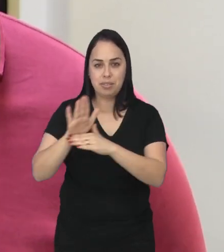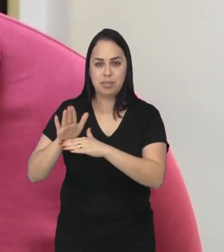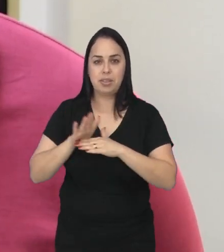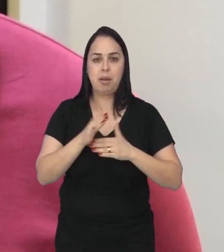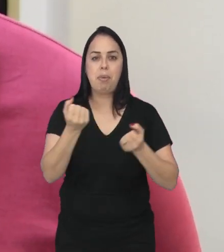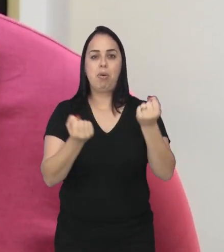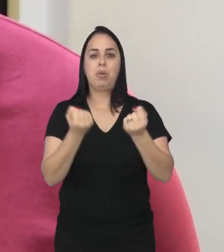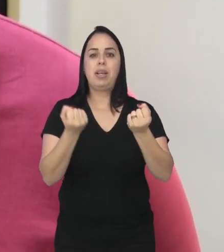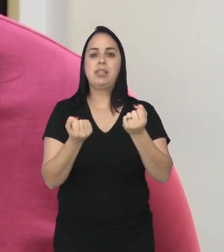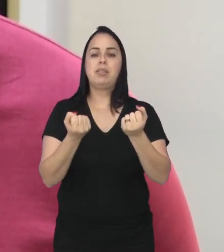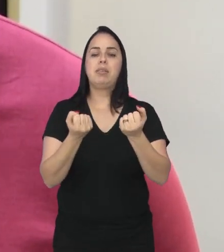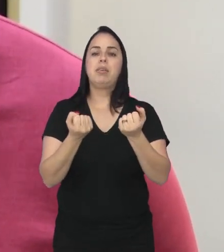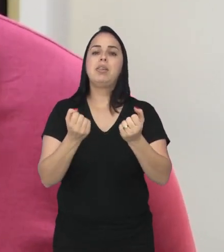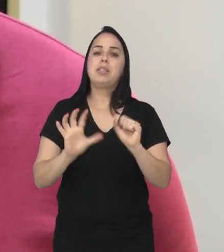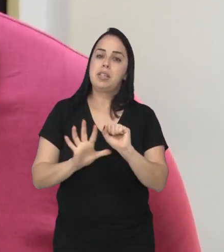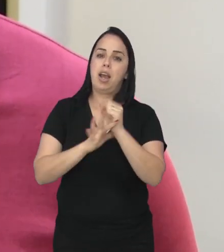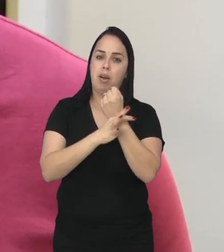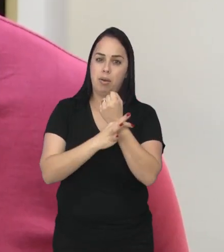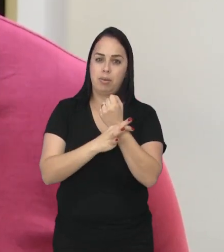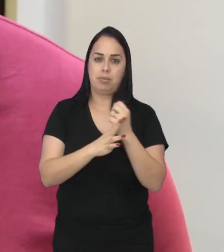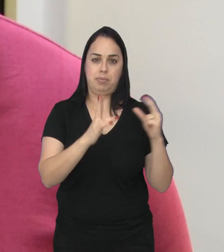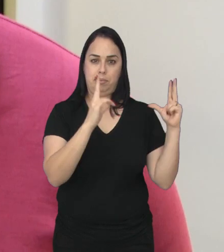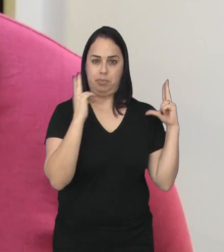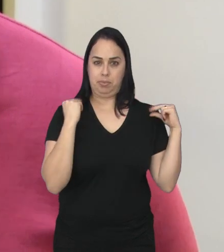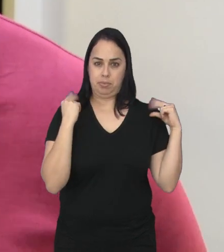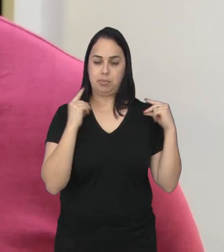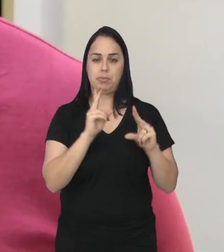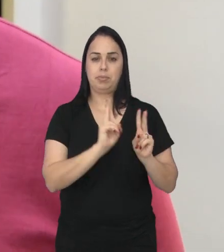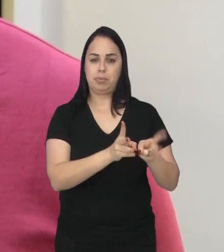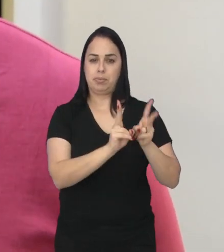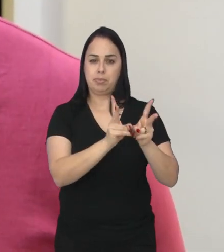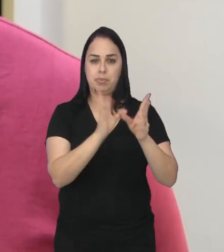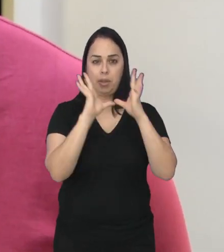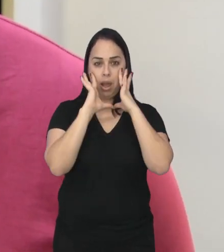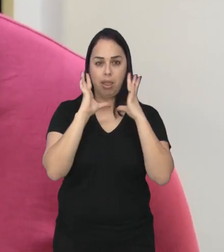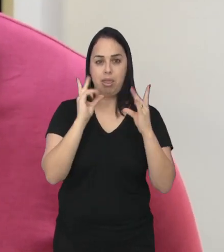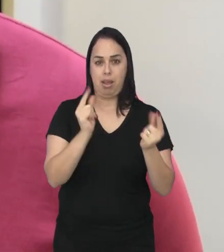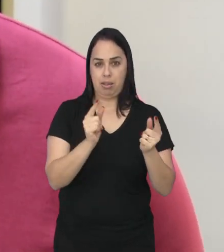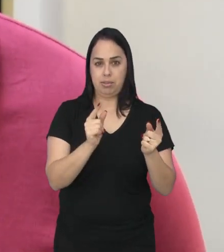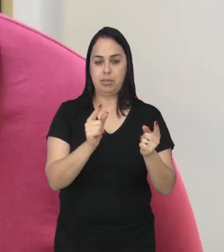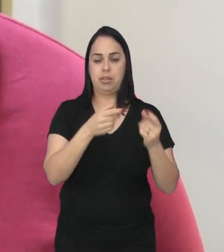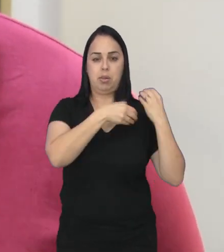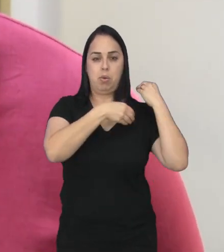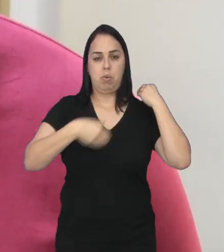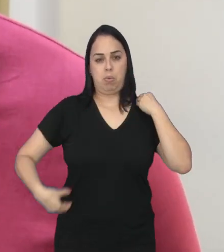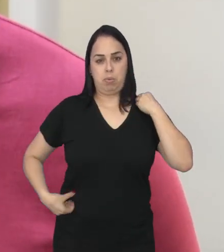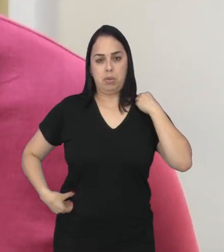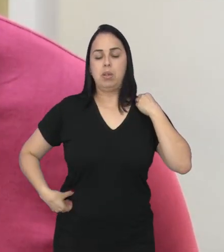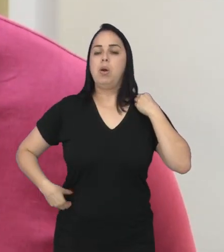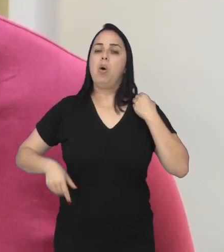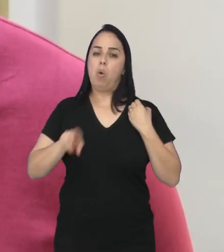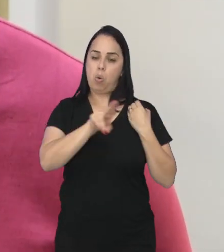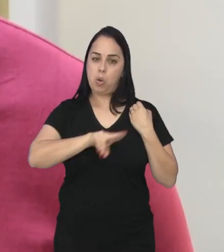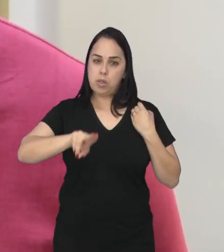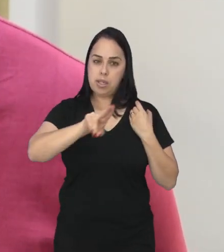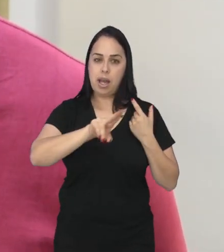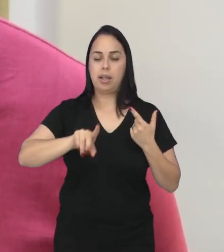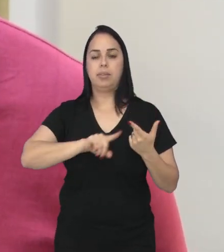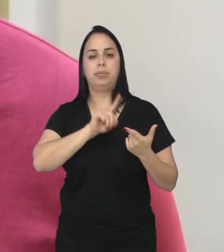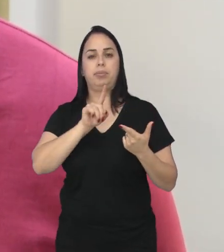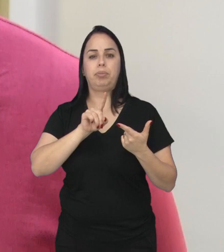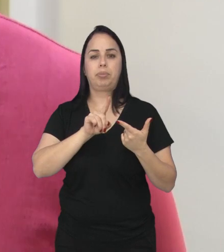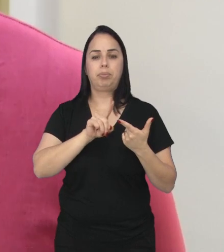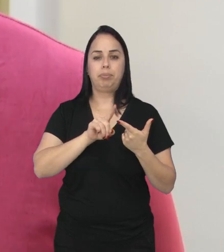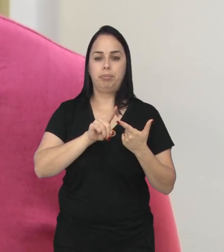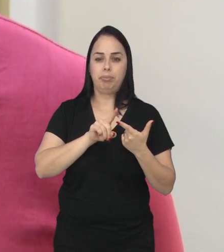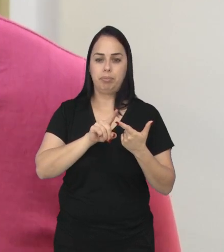para um trans seguro o motorista sempre atentar o cinto de segurança importante que